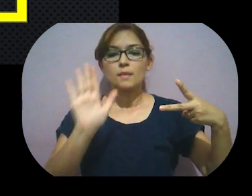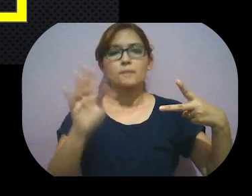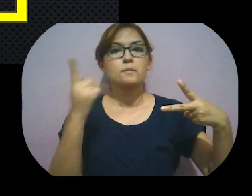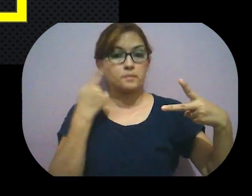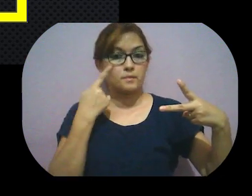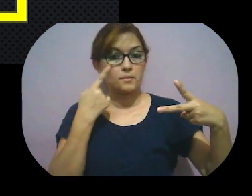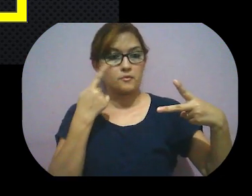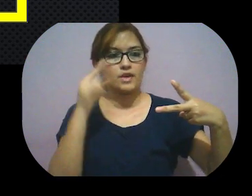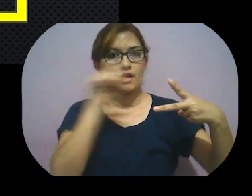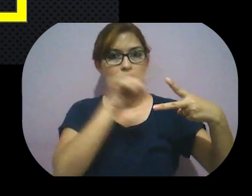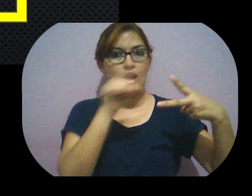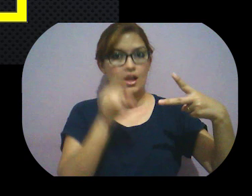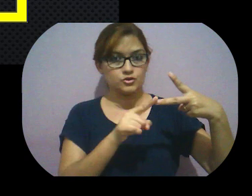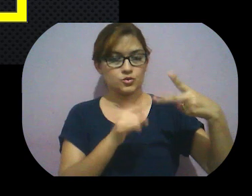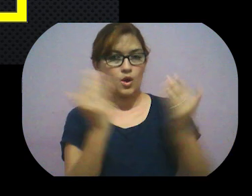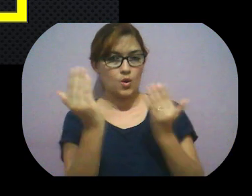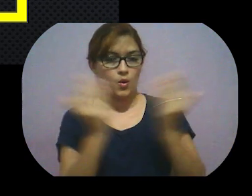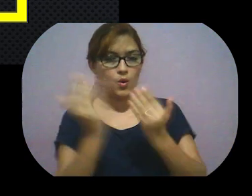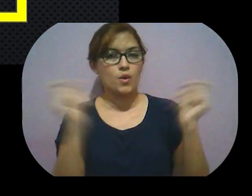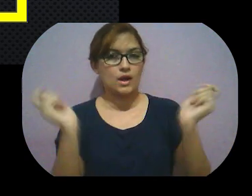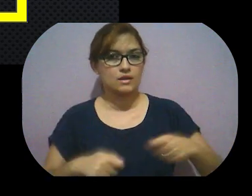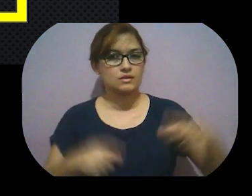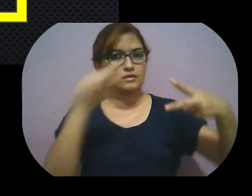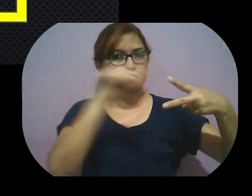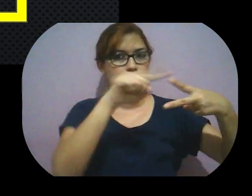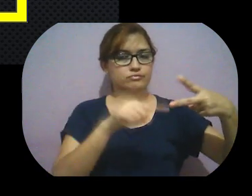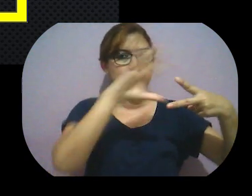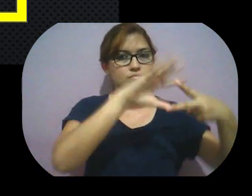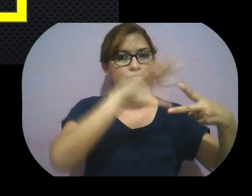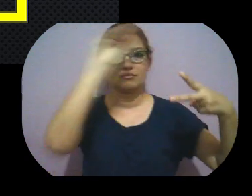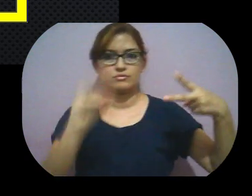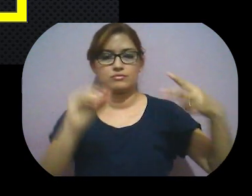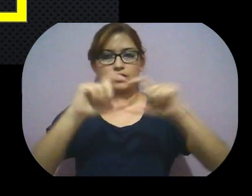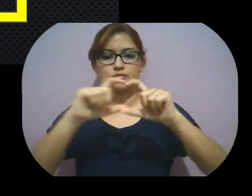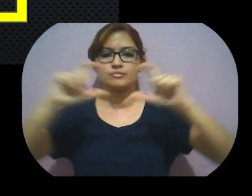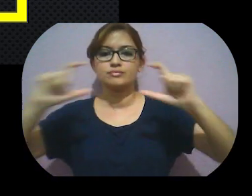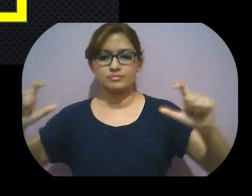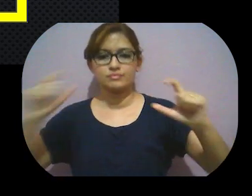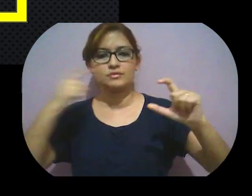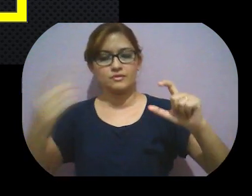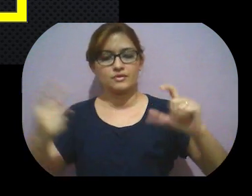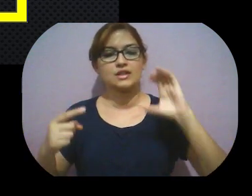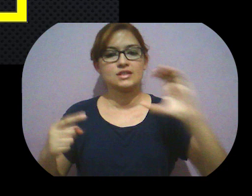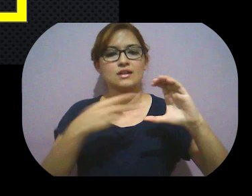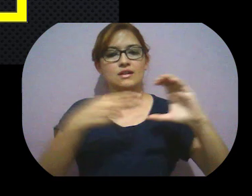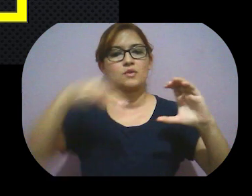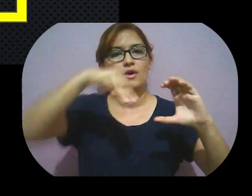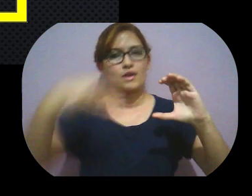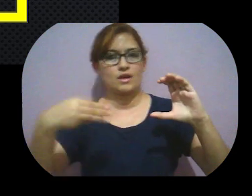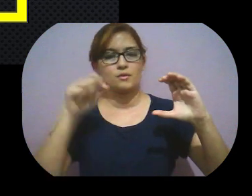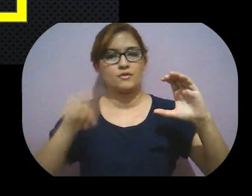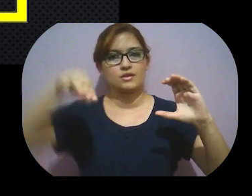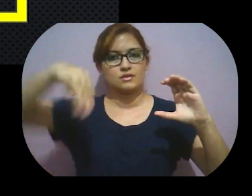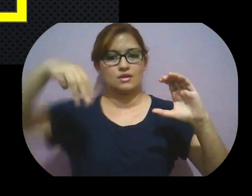é MMV. Comparando as duas equações, eu tenho que concentração é molaridade multiplicado pela massa